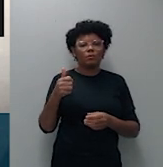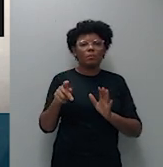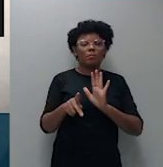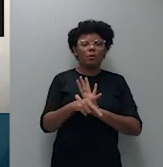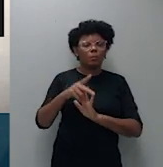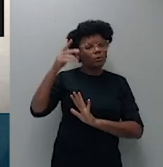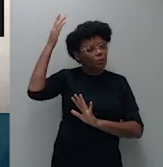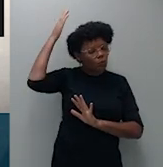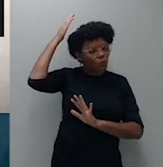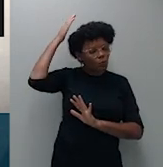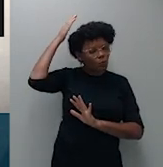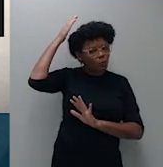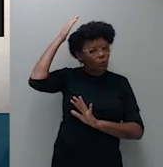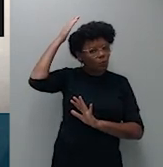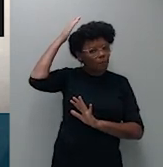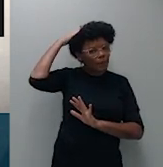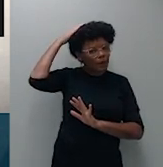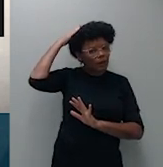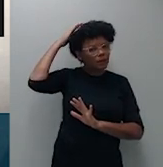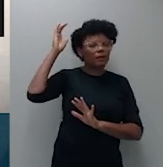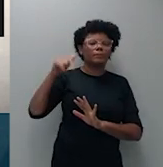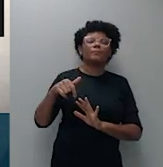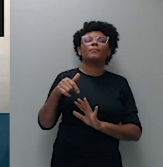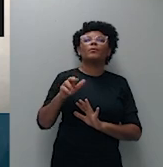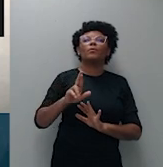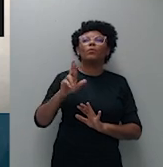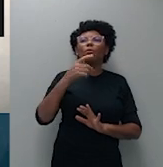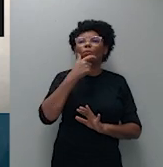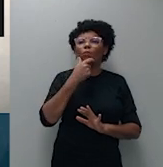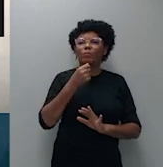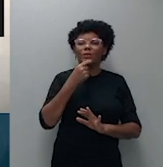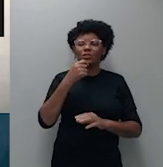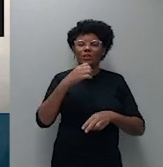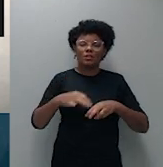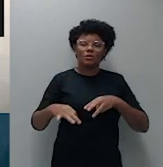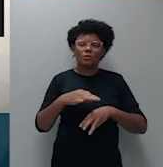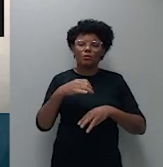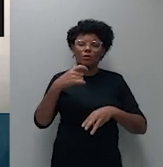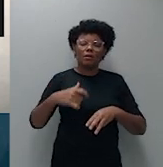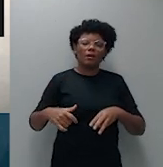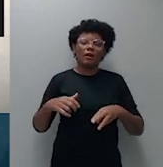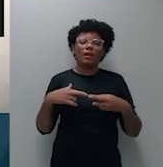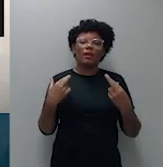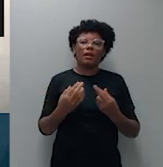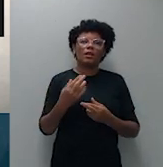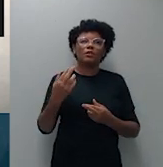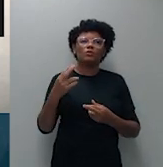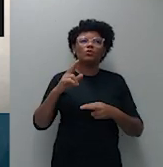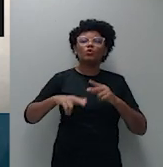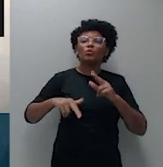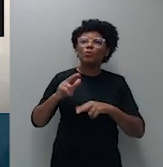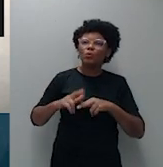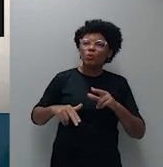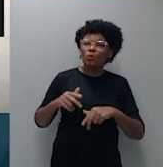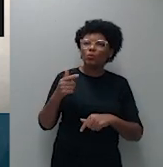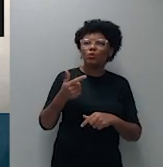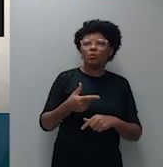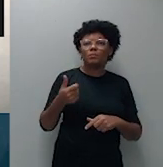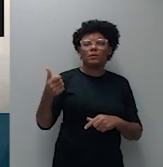1417548 do Paraná de relatoria do Ministro Raul Araújo jogando por esta quarta de